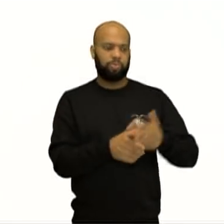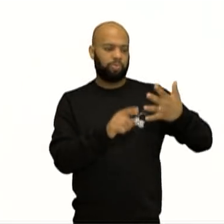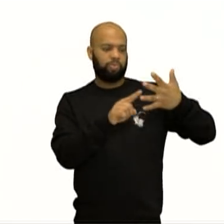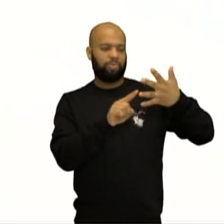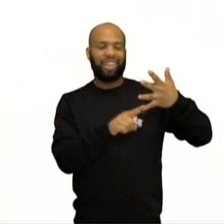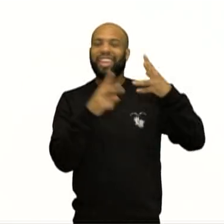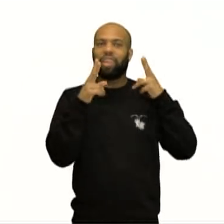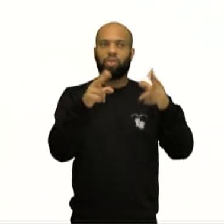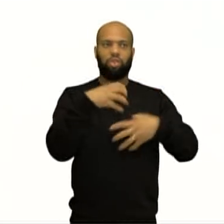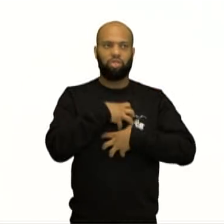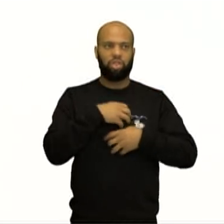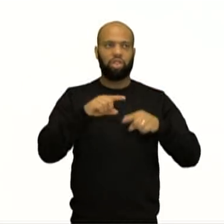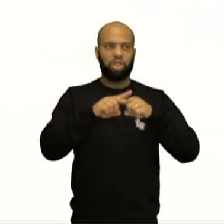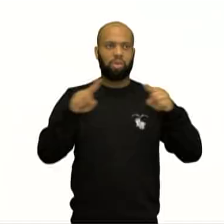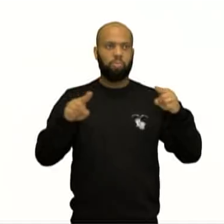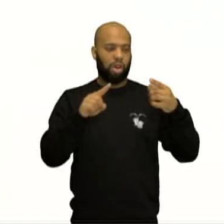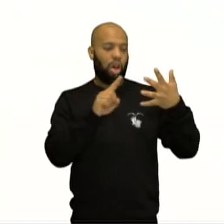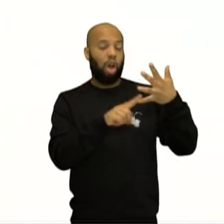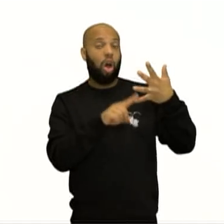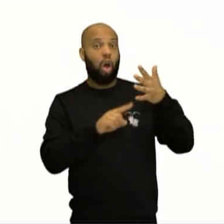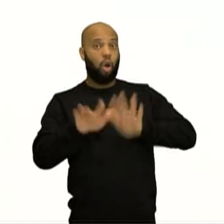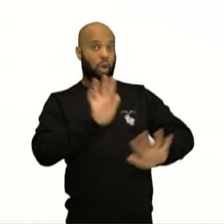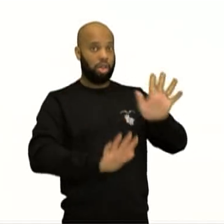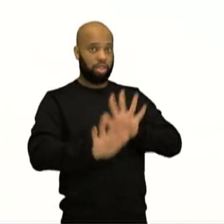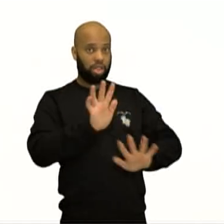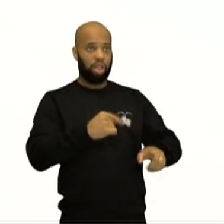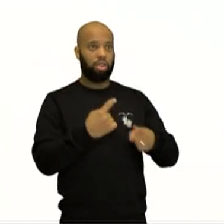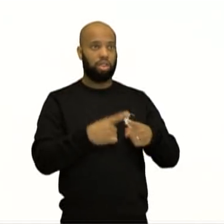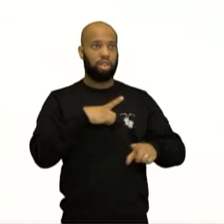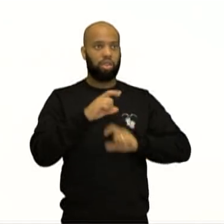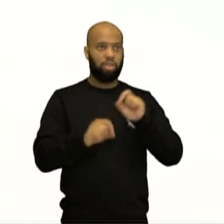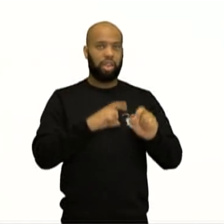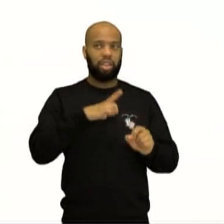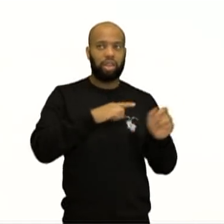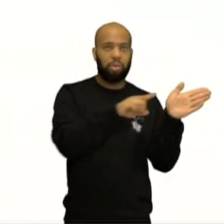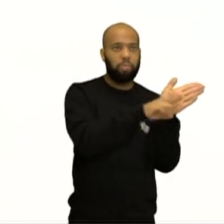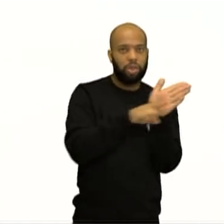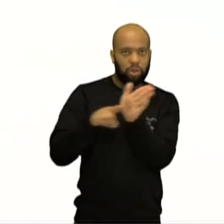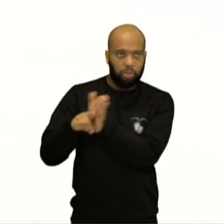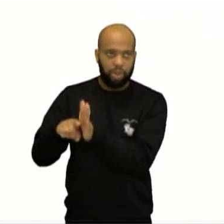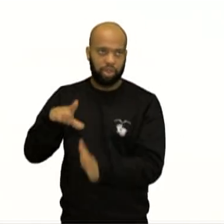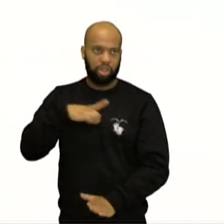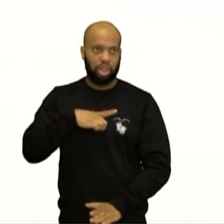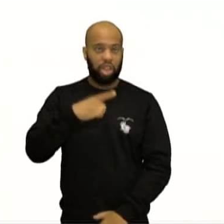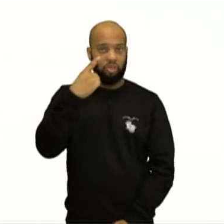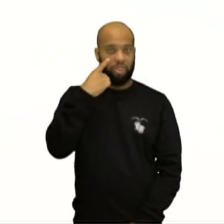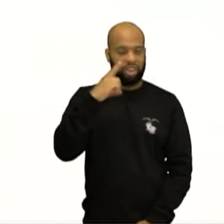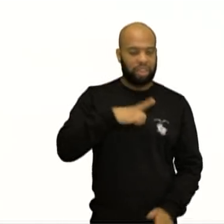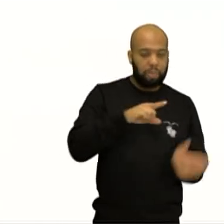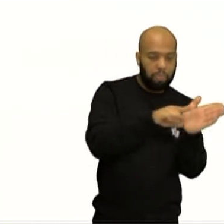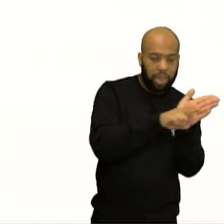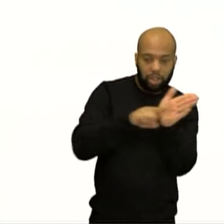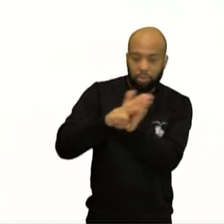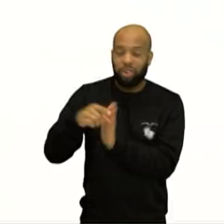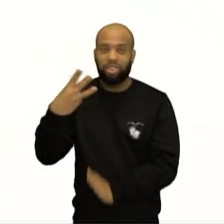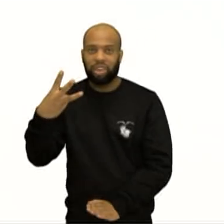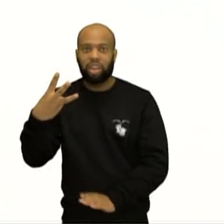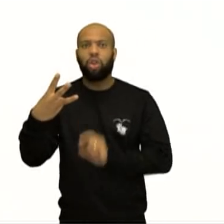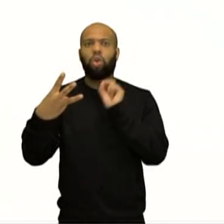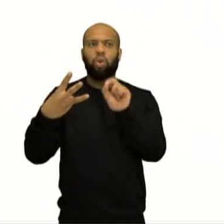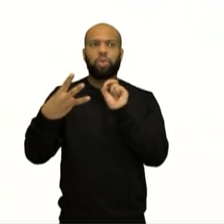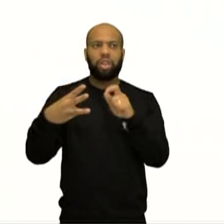igualzinho. Aqui na letra E, toma cuidado, que nós temos uma subtração. Então, esse menos 3 é como a